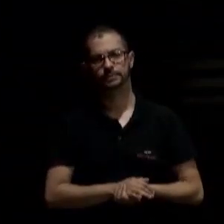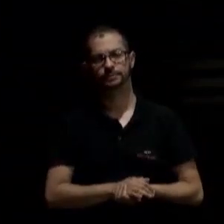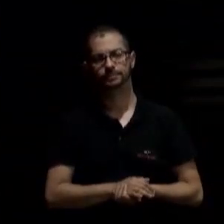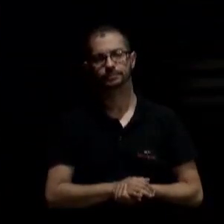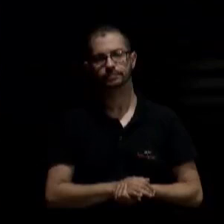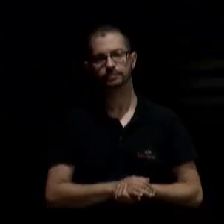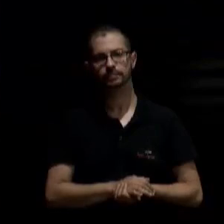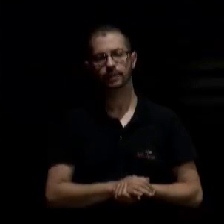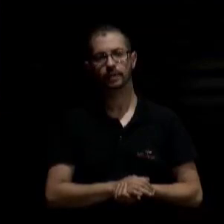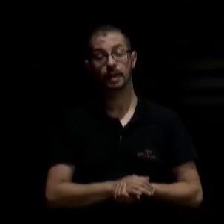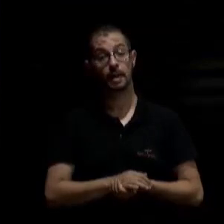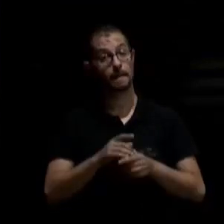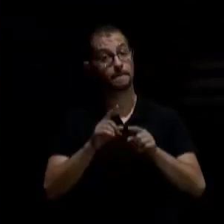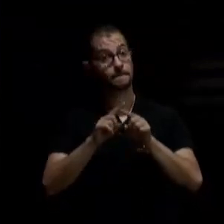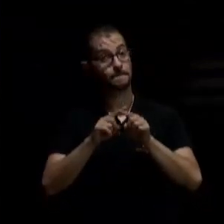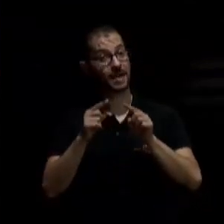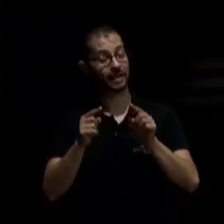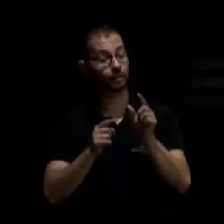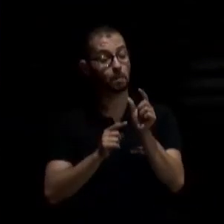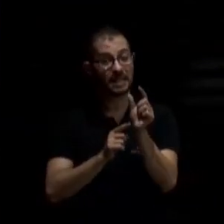Mas um pedaço daquele folheto